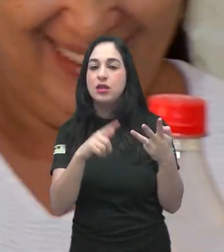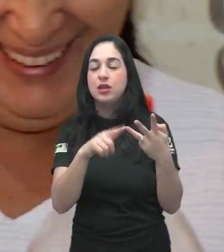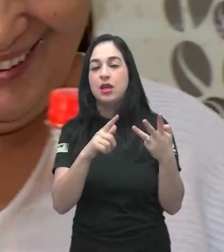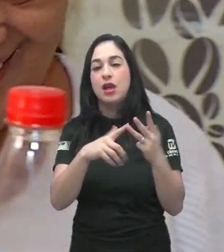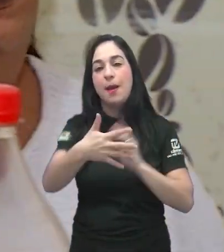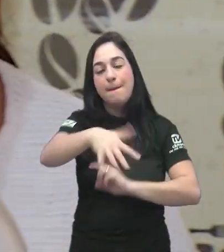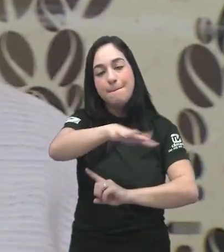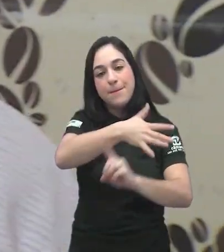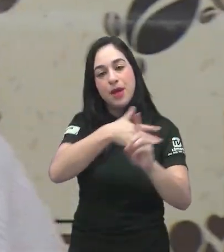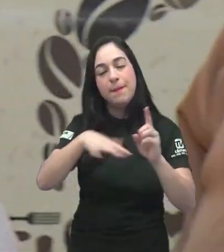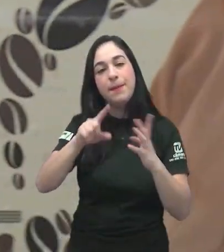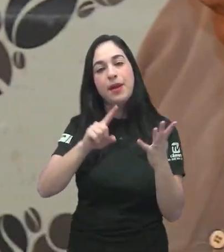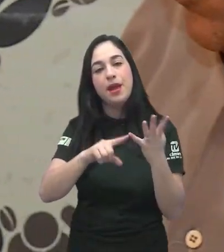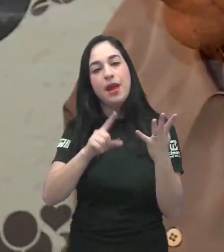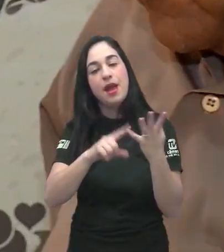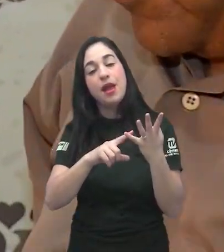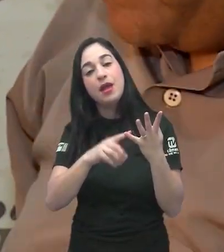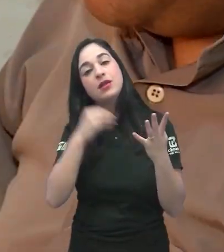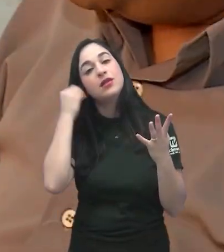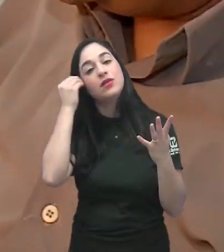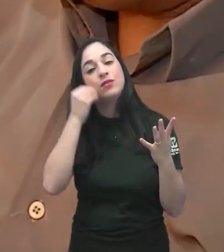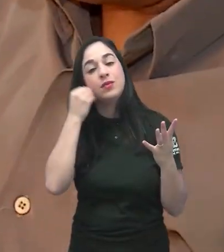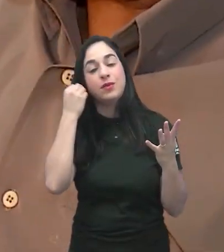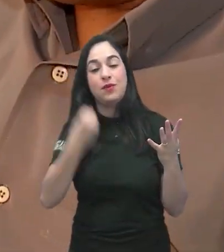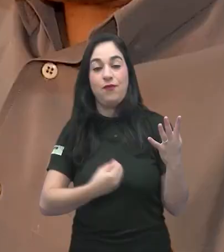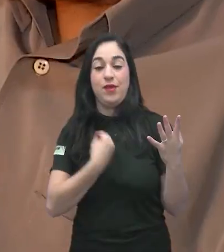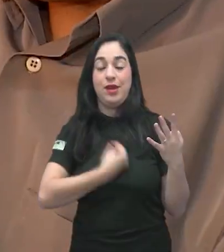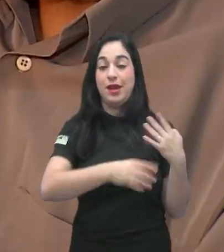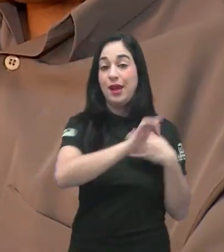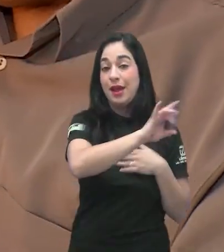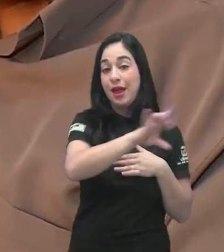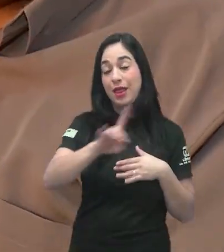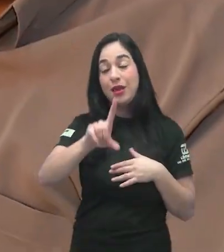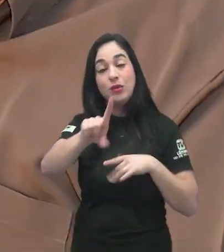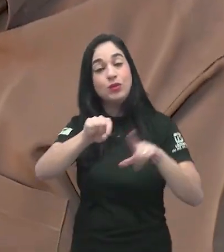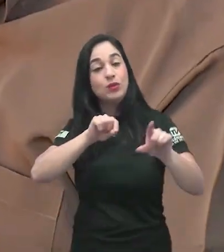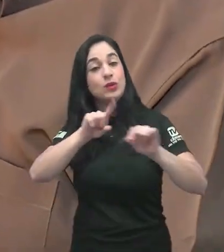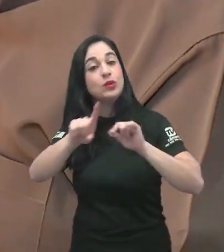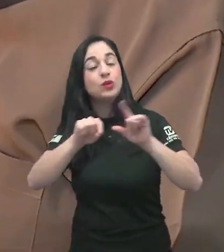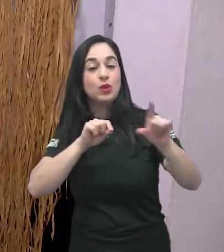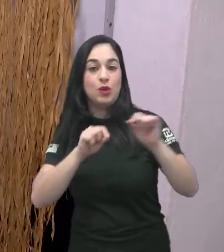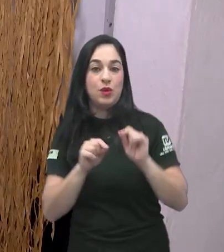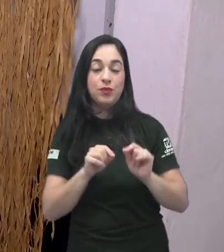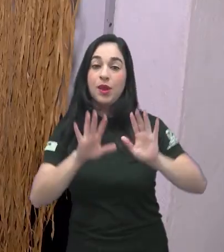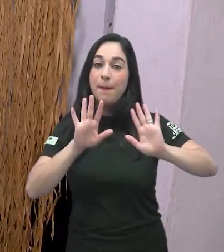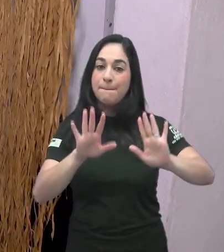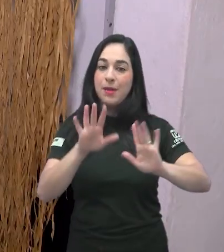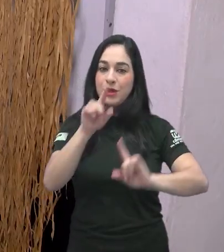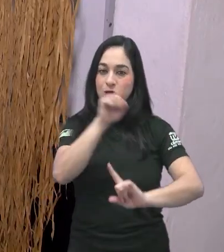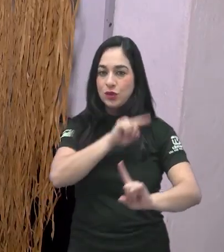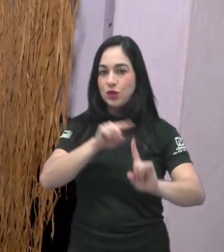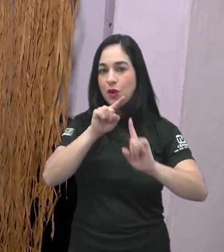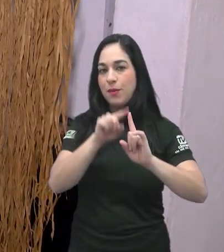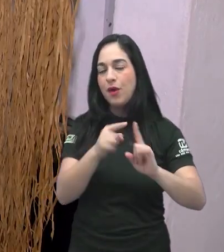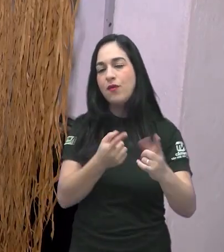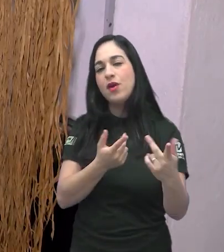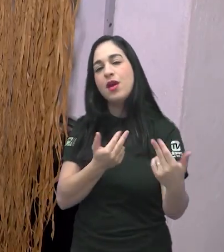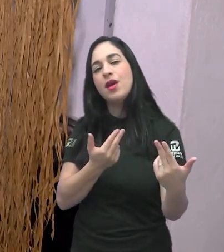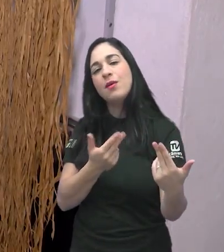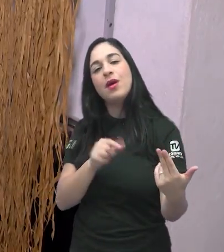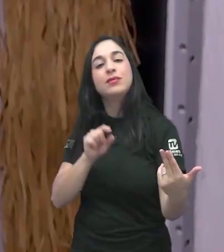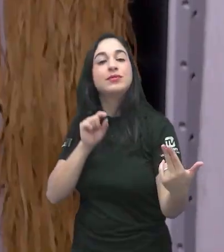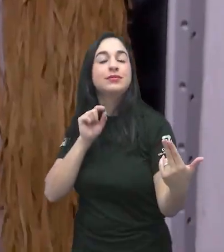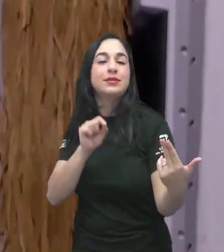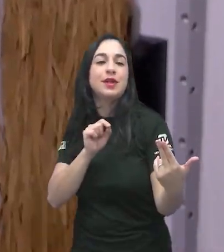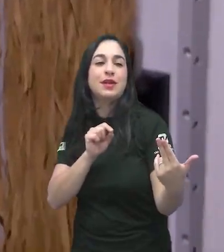e experiências de vida influenciam as escolhas de cada eleitor. Mas há um objetivo em